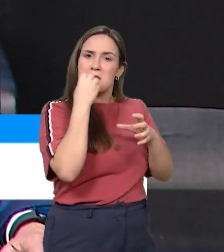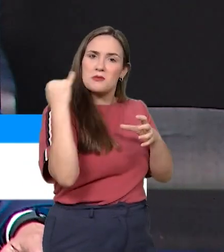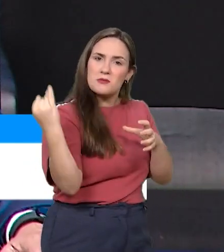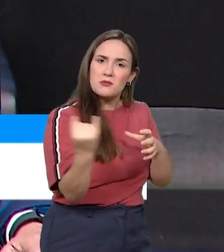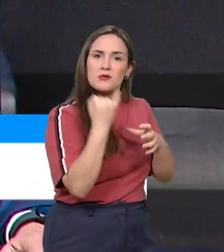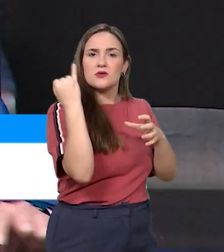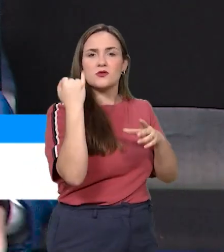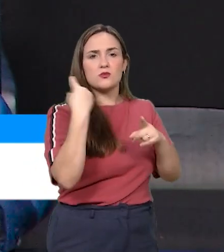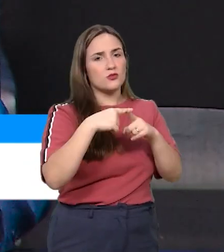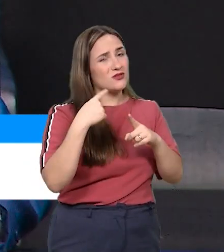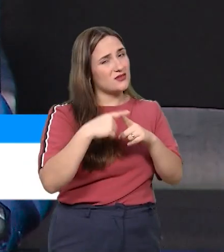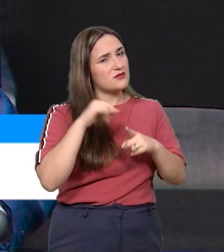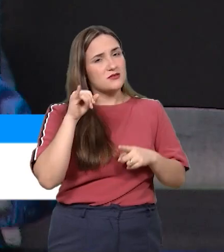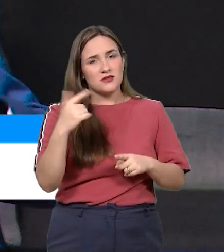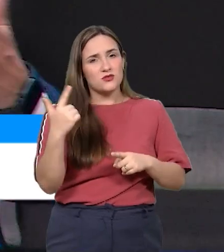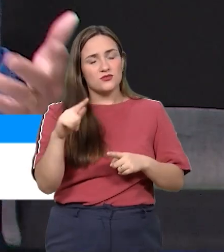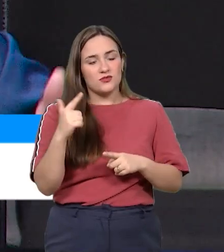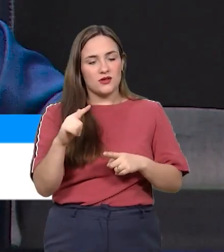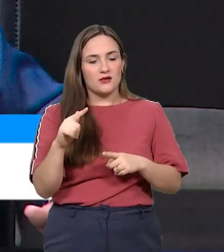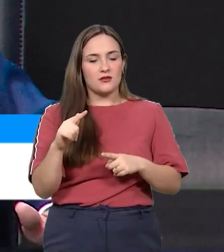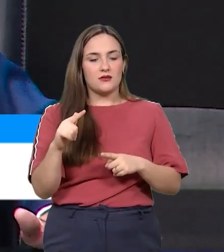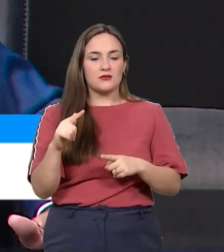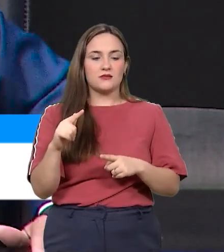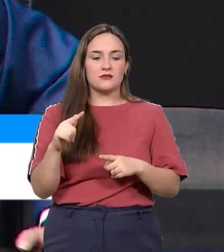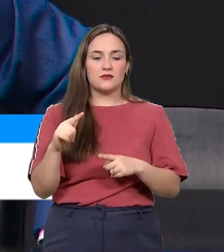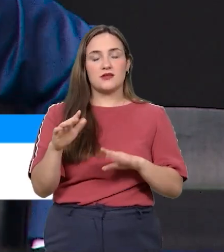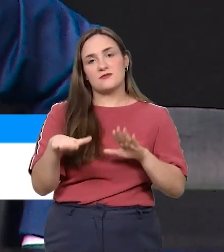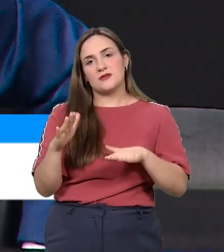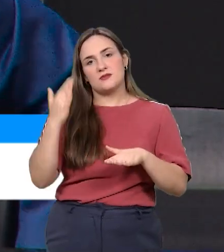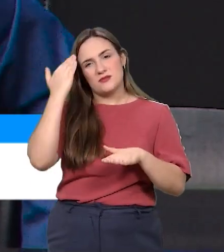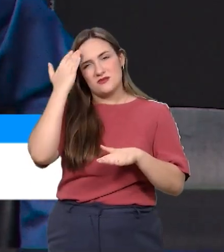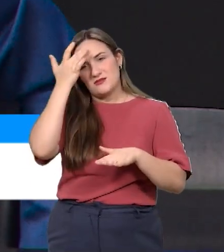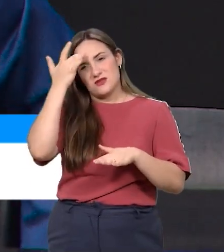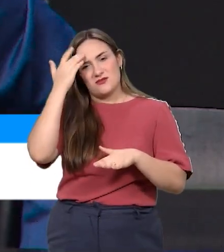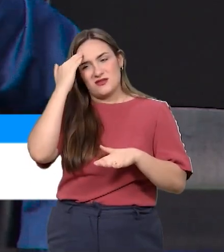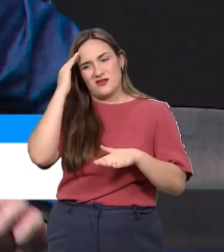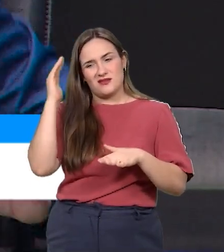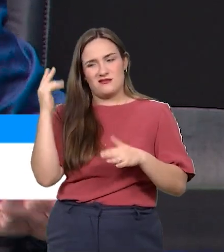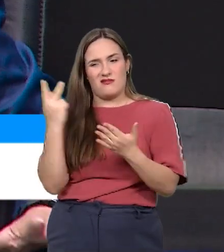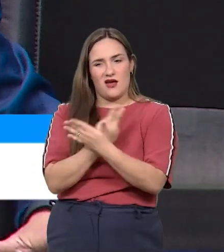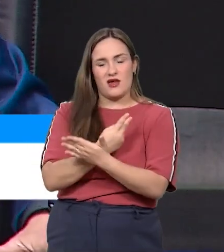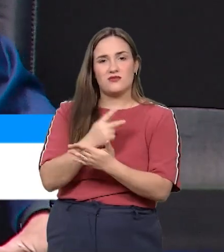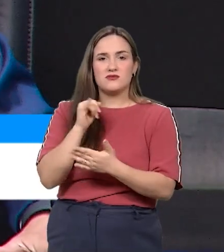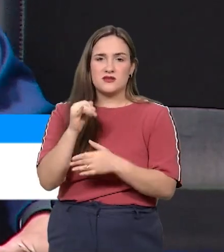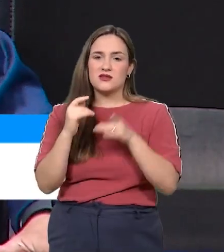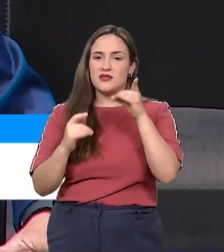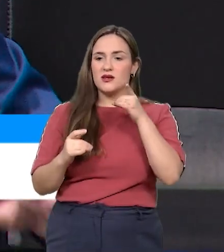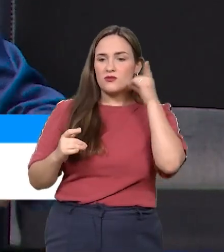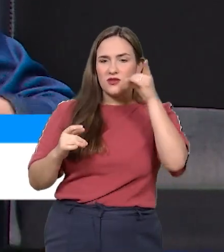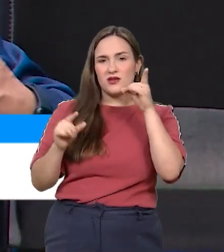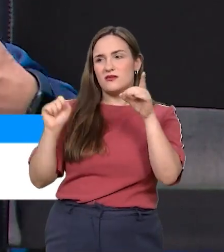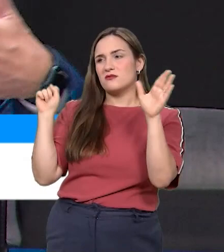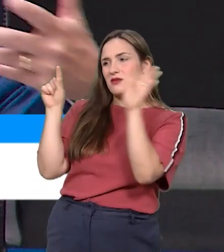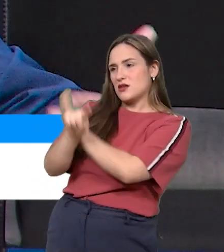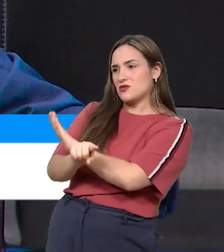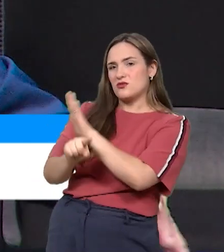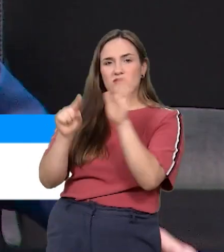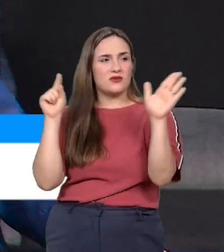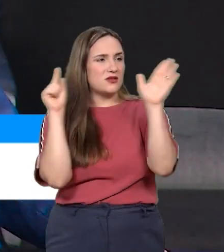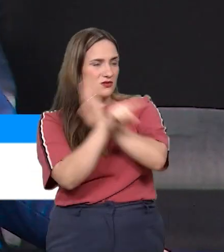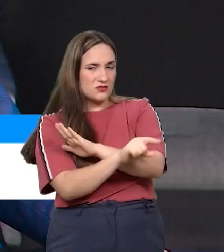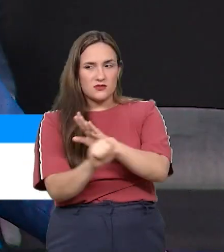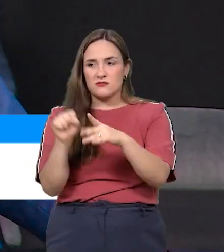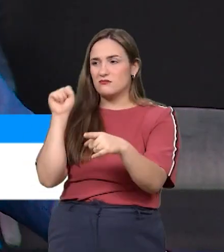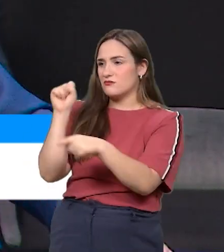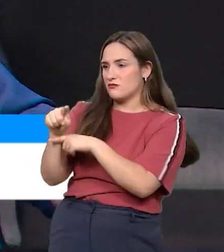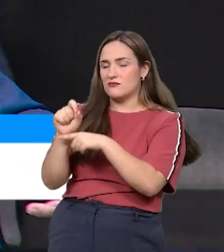tivéssemos aqui, de vez em quando algumas pessoas entendem mal quando um deputado questiona o outro, não